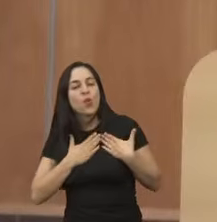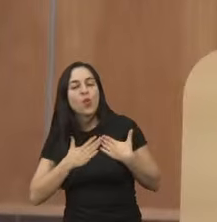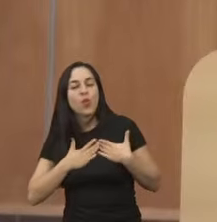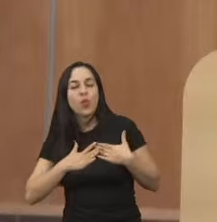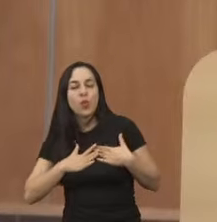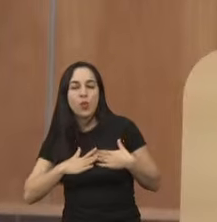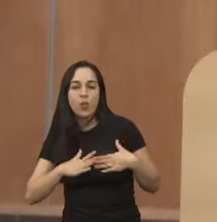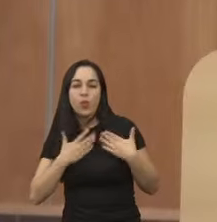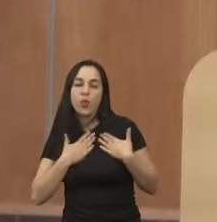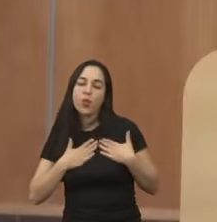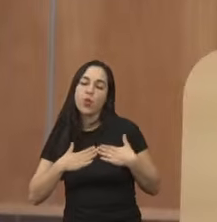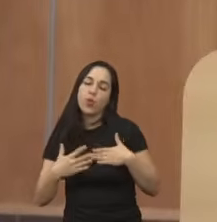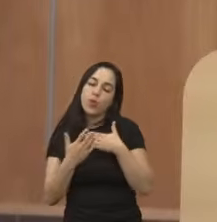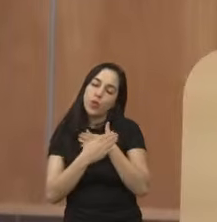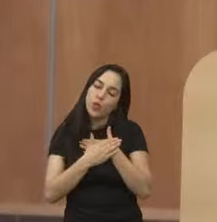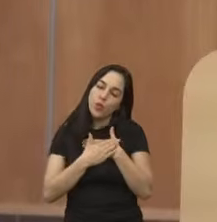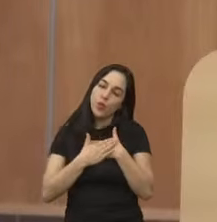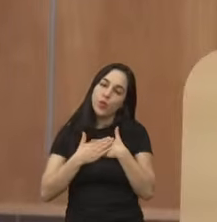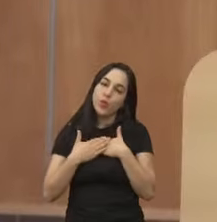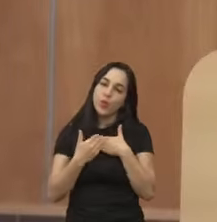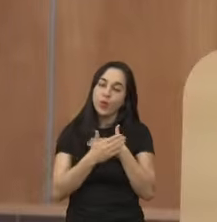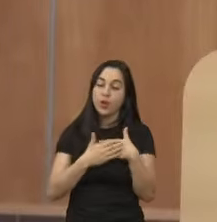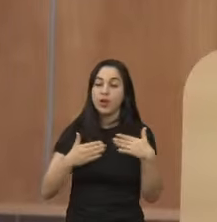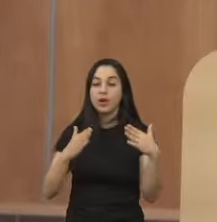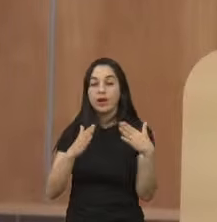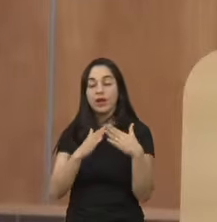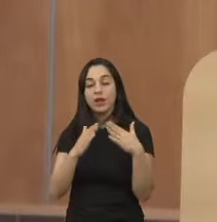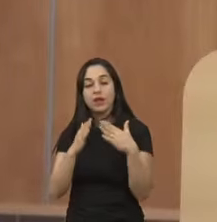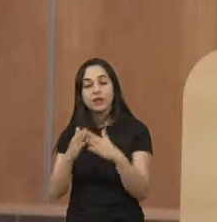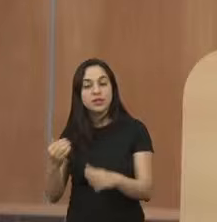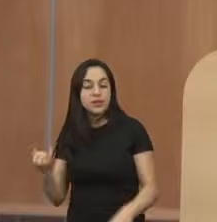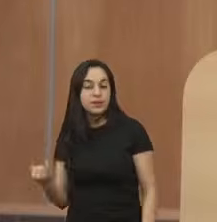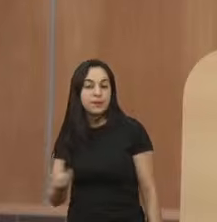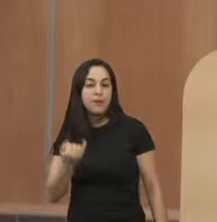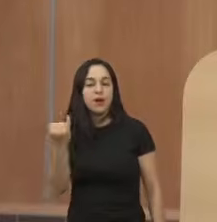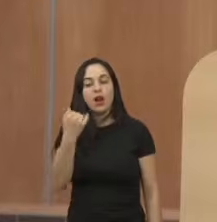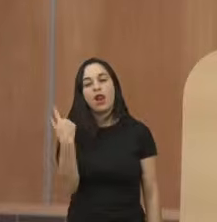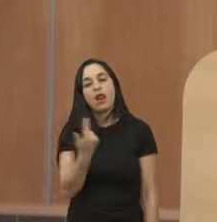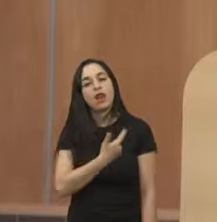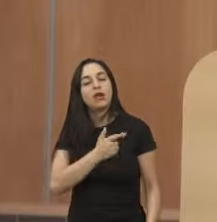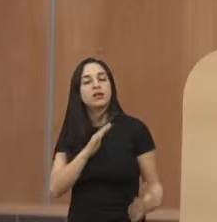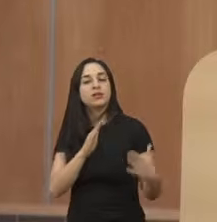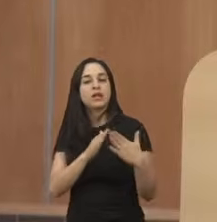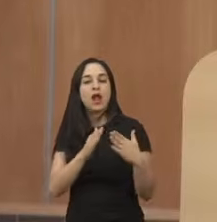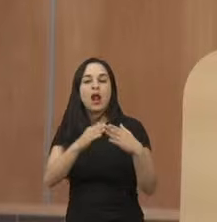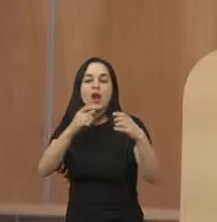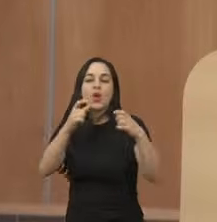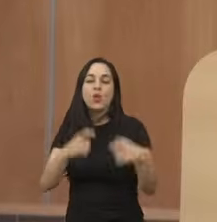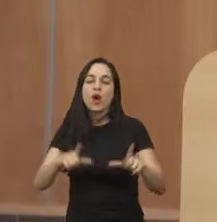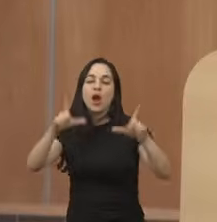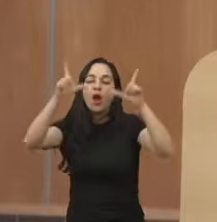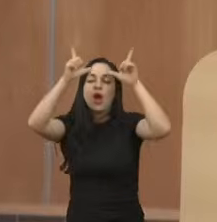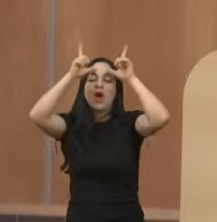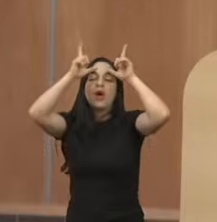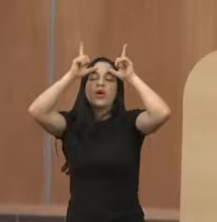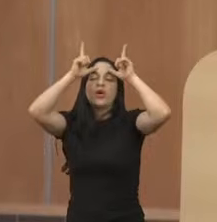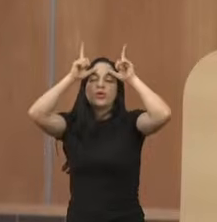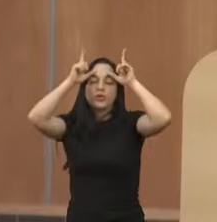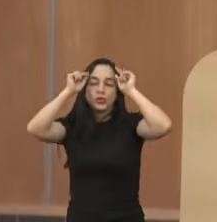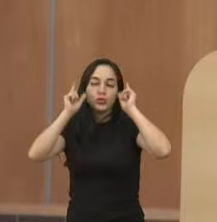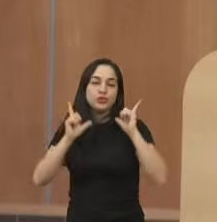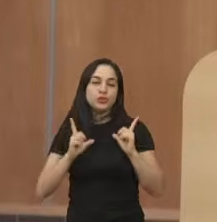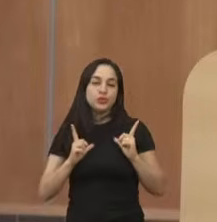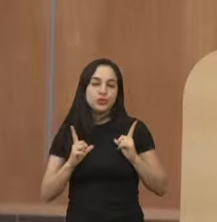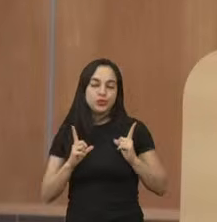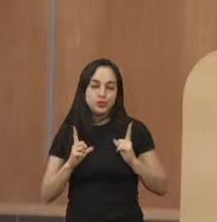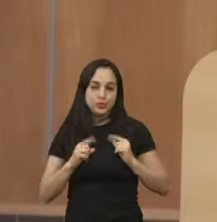acalento. Então, a casa, ela é primordial. A casa é o nosso lar, é o nosso local de descanso, que a gente